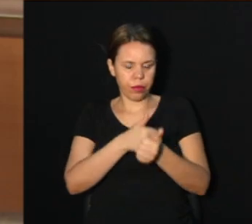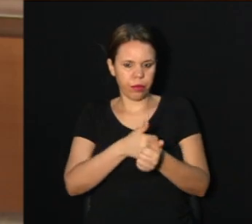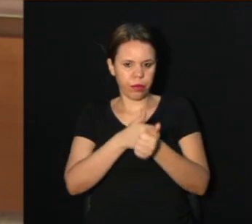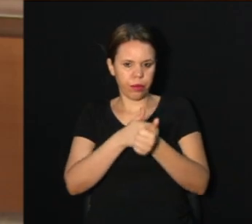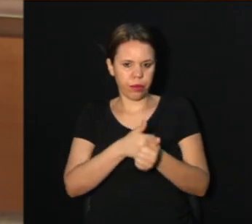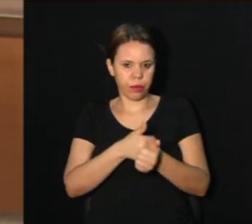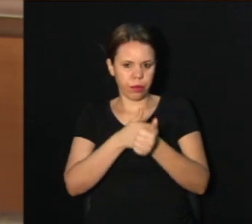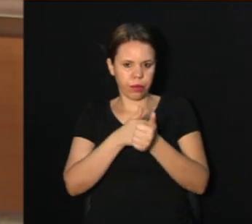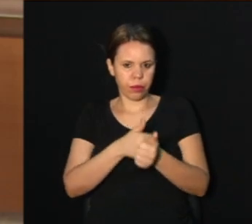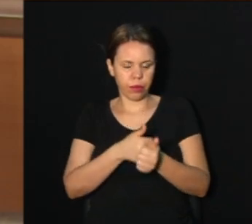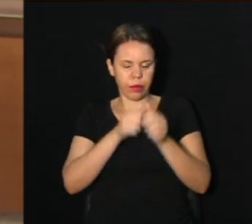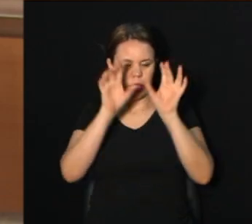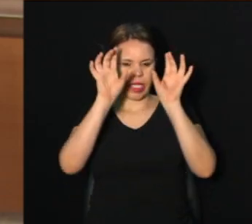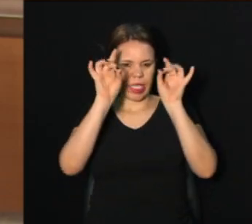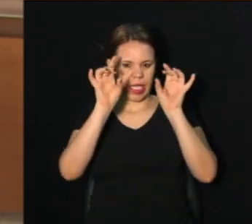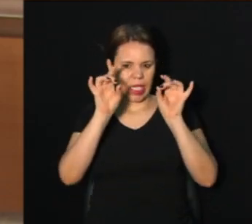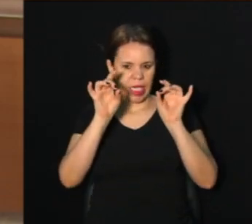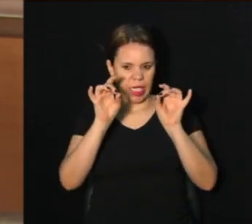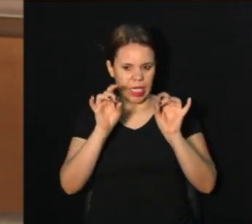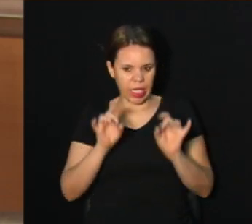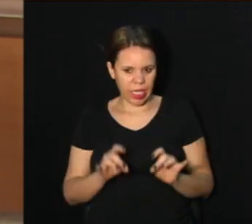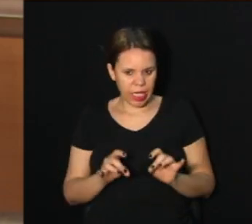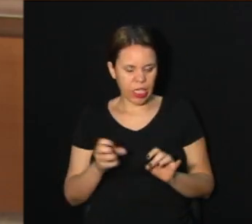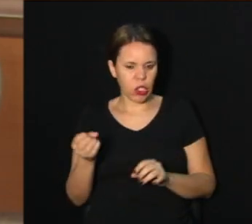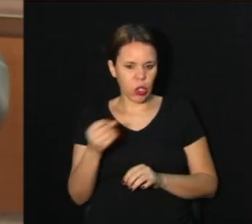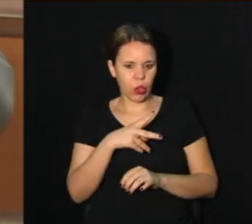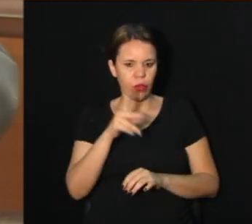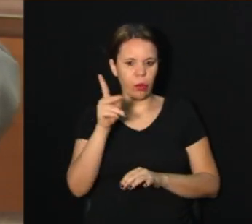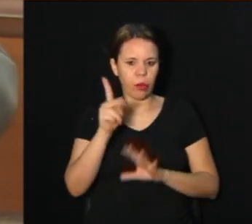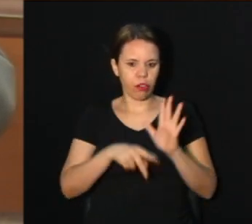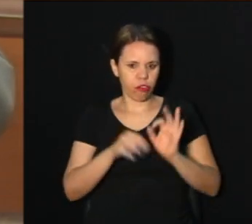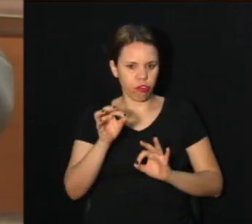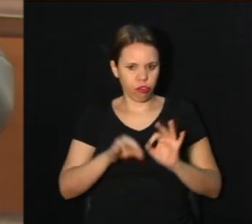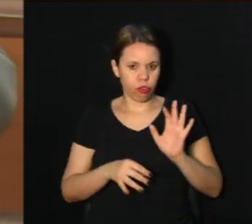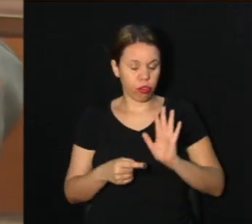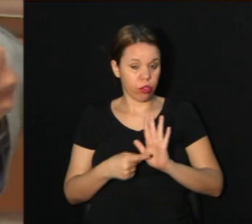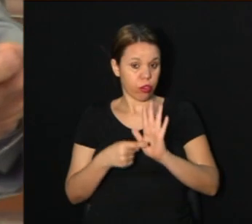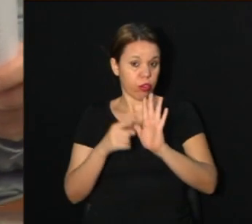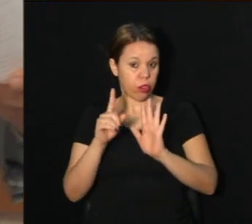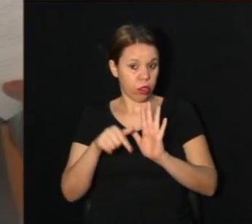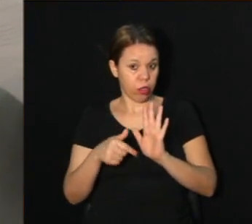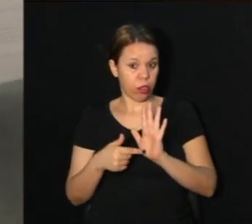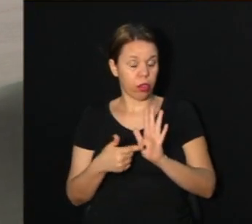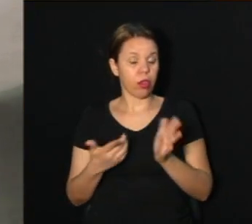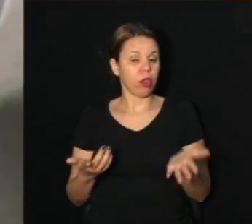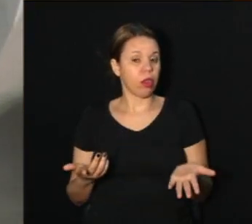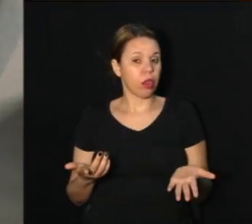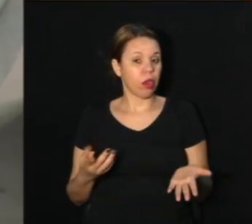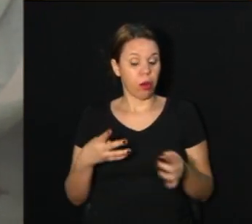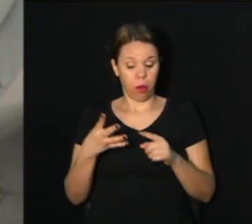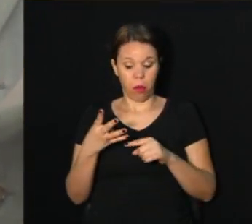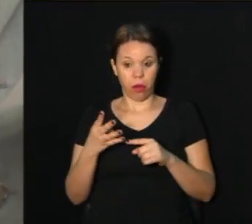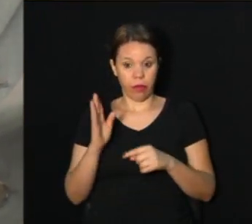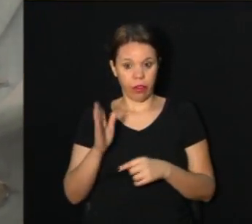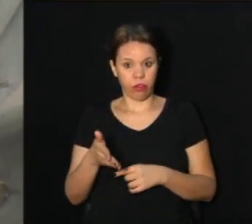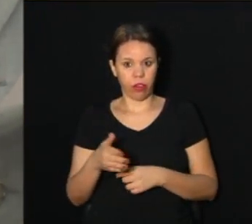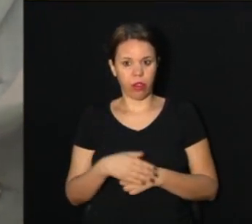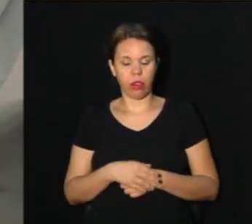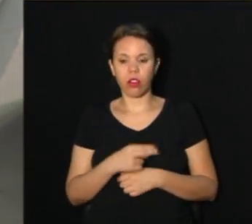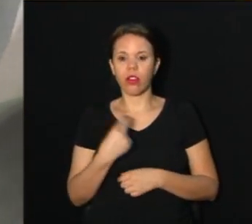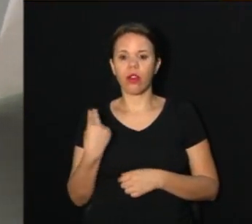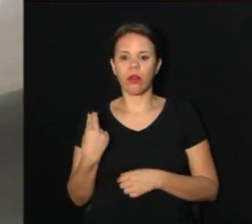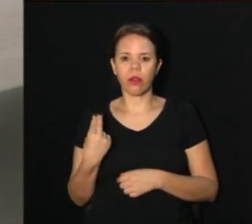com muitos detalhes esse novo projeto, que, por sinal, é apresentado pela 4ª vez. O nome do